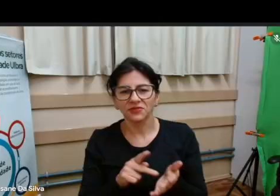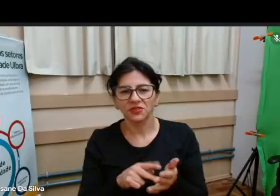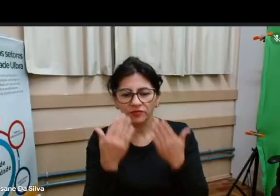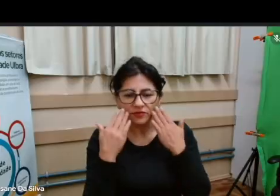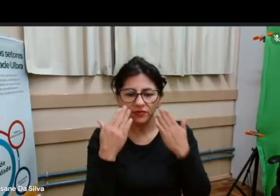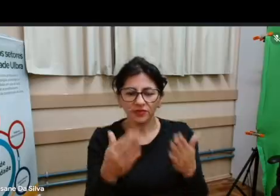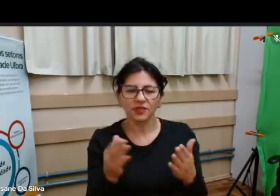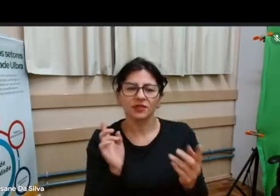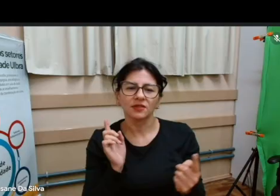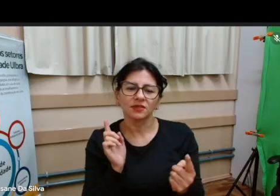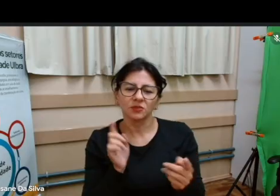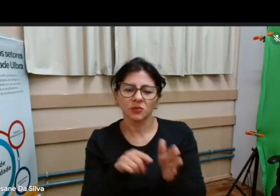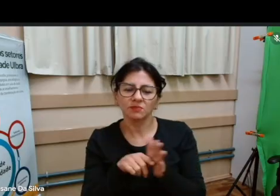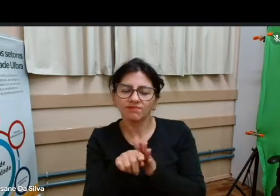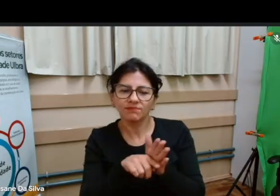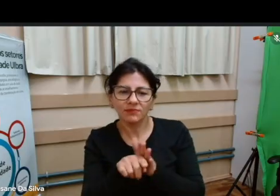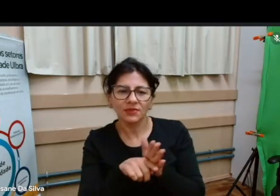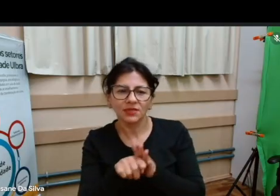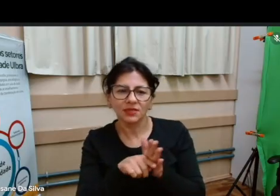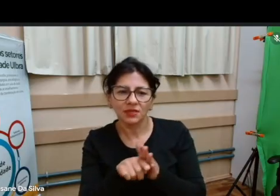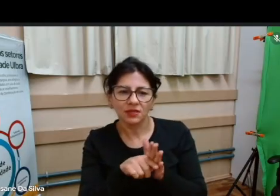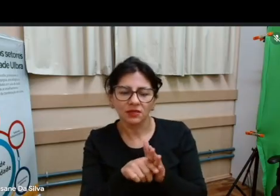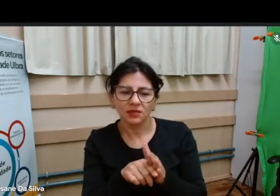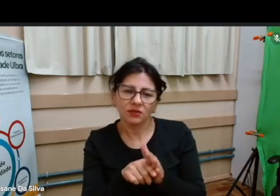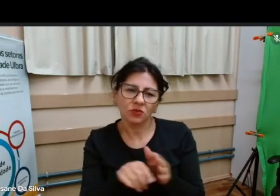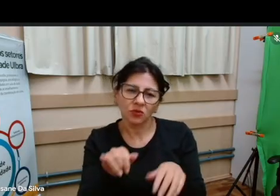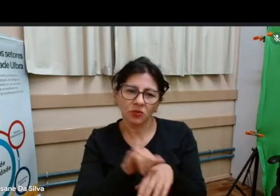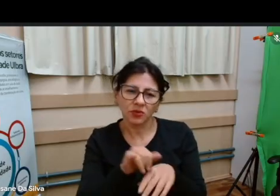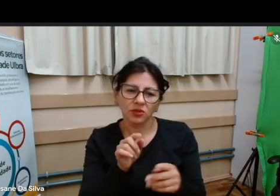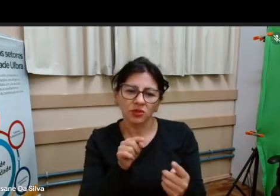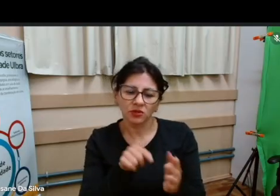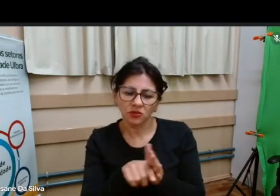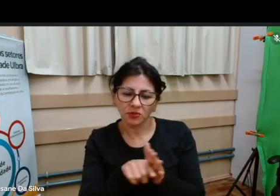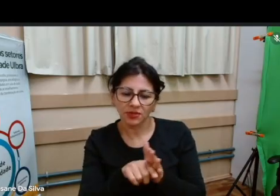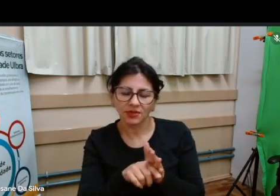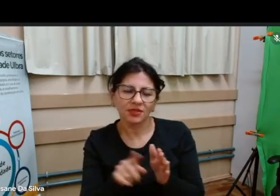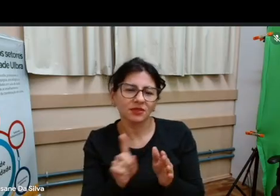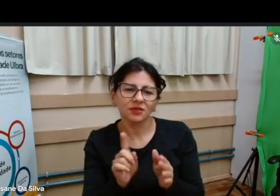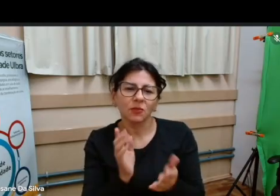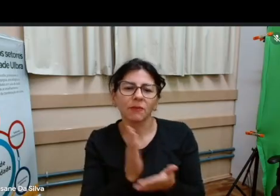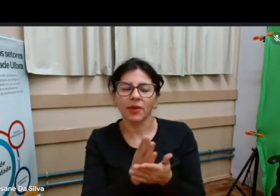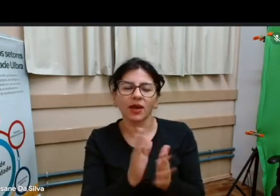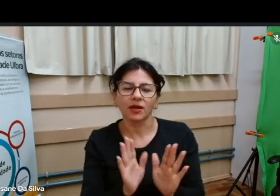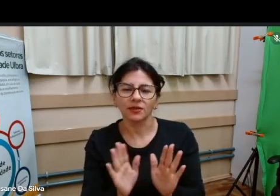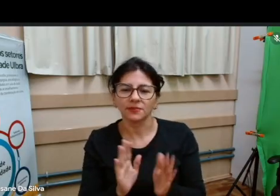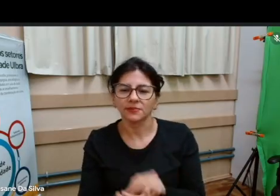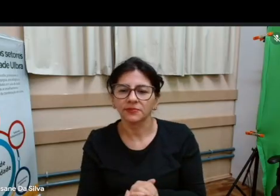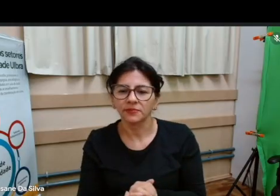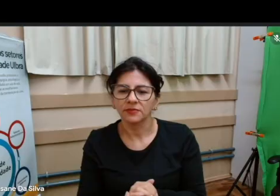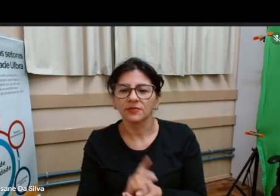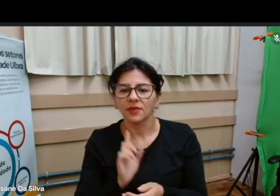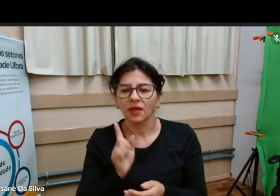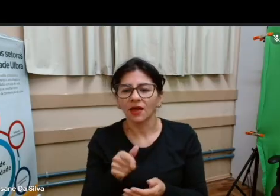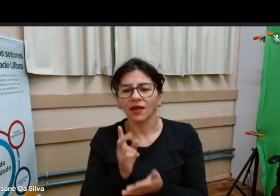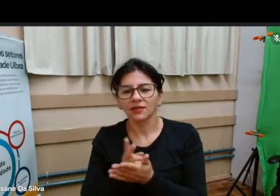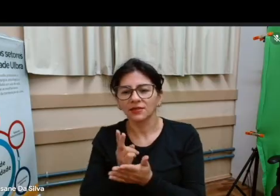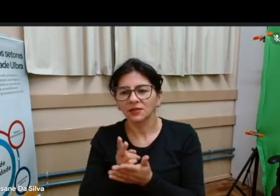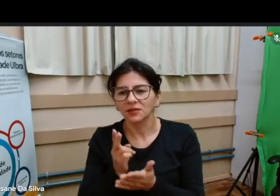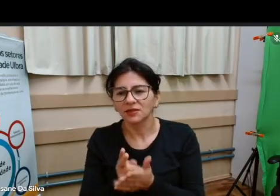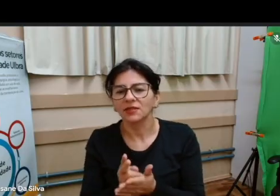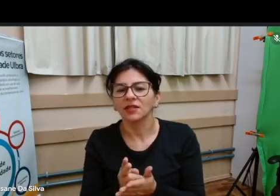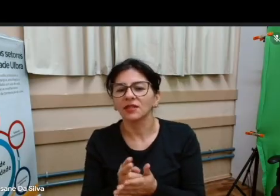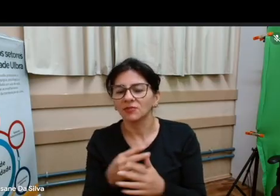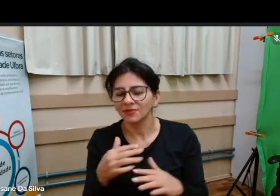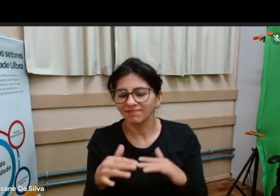pesquisa né que como eu digo na própria tese não para quieto né Eh é rebolativo né sacolejando